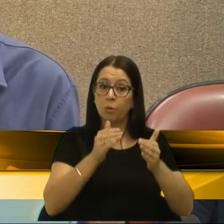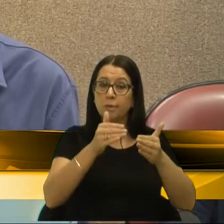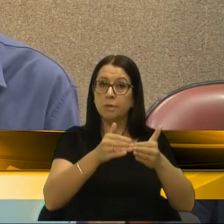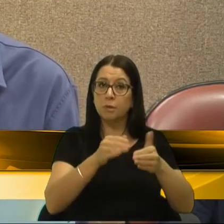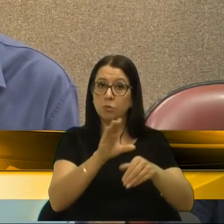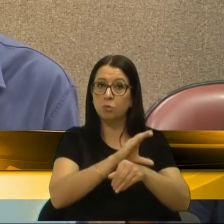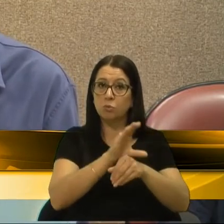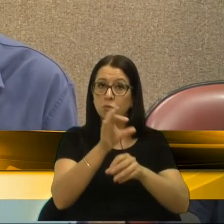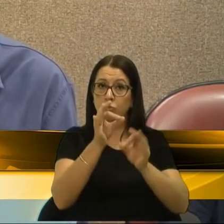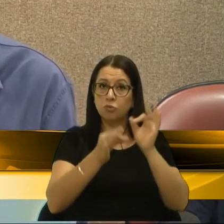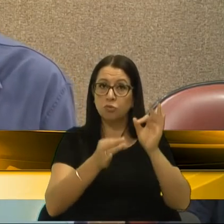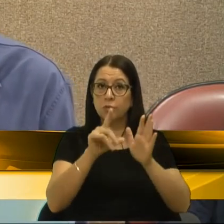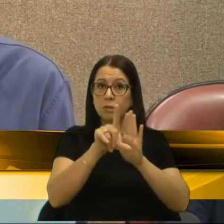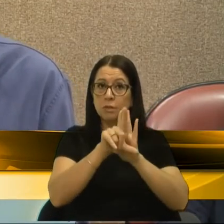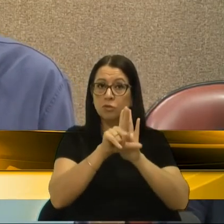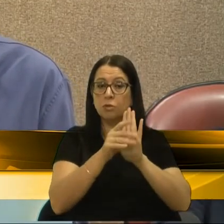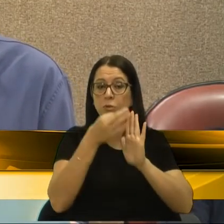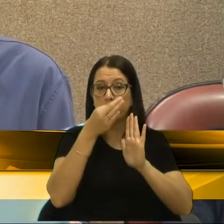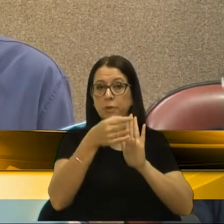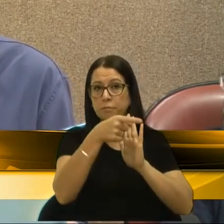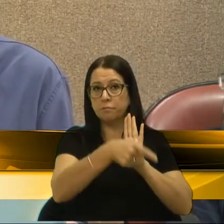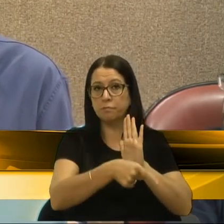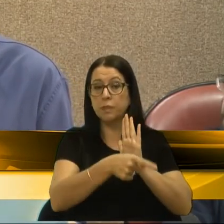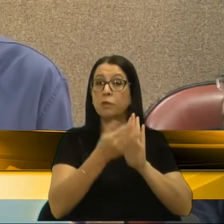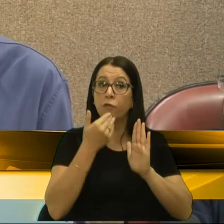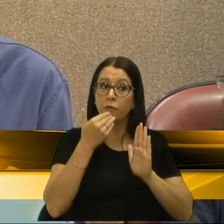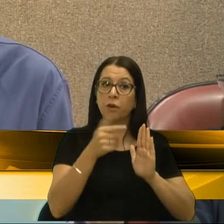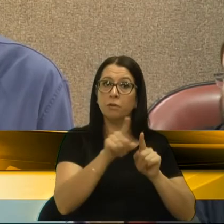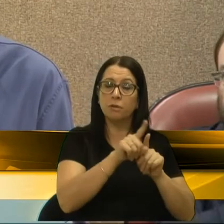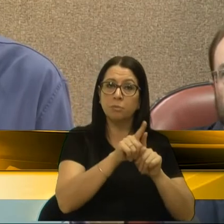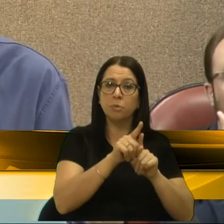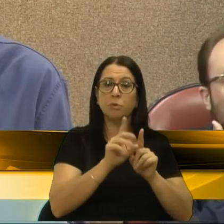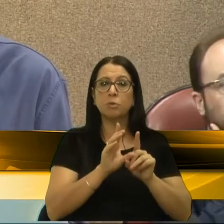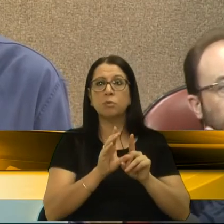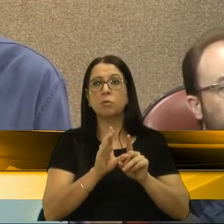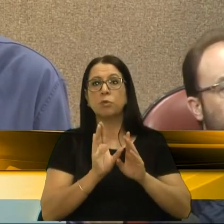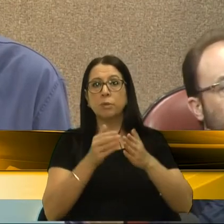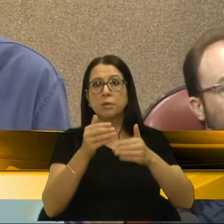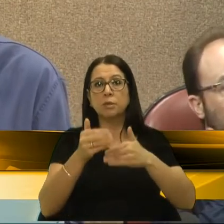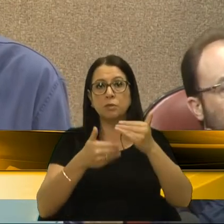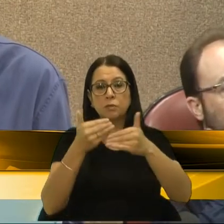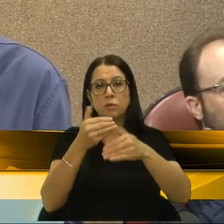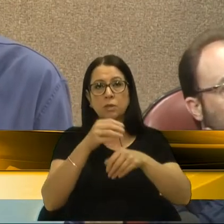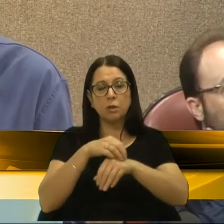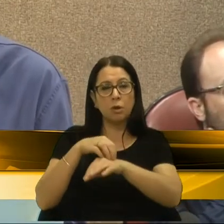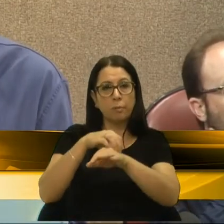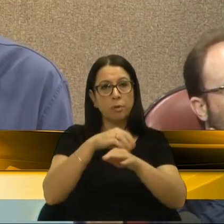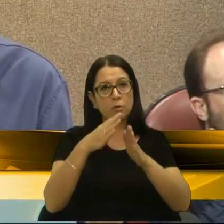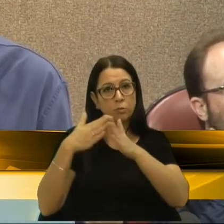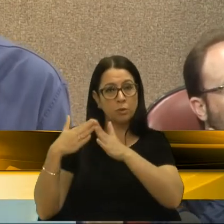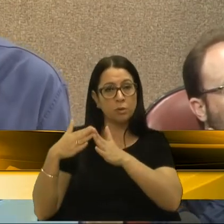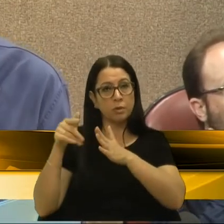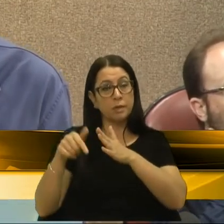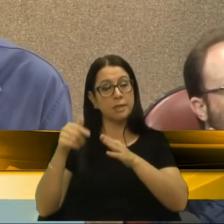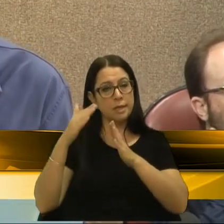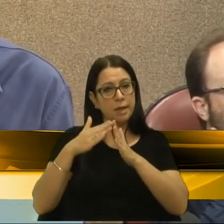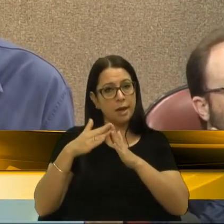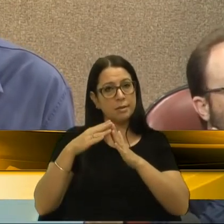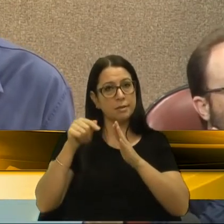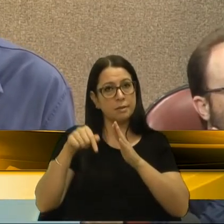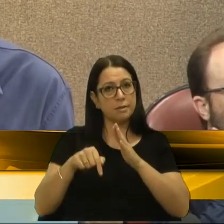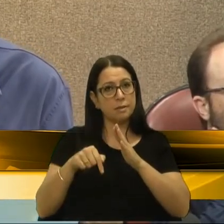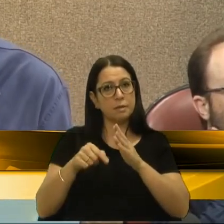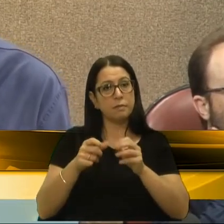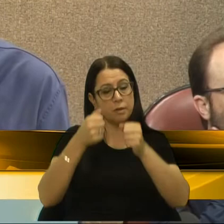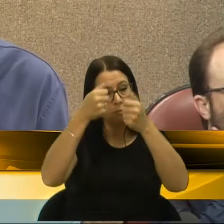de Constituição, Justiça e Legislação, e parecer favorável exarado pela Comissão de Desenvolvimento Urbano, Transporte e Habitação desta Casa Legislativa.